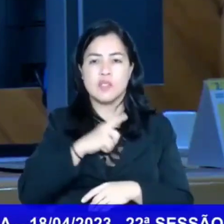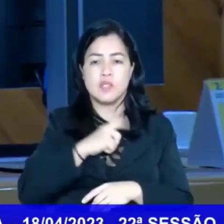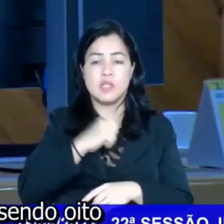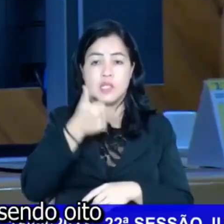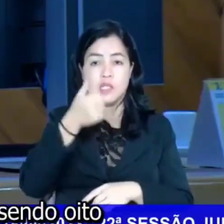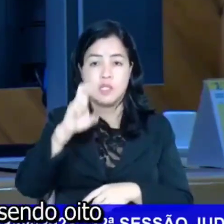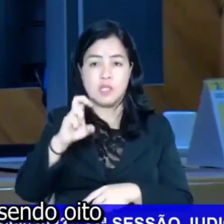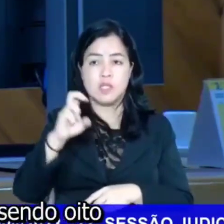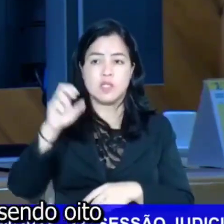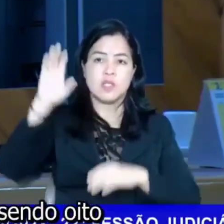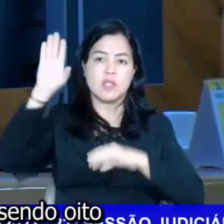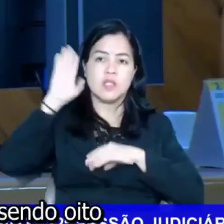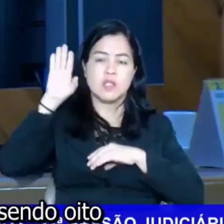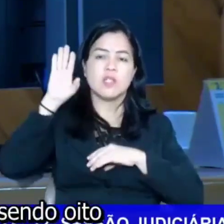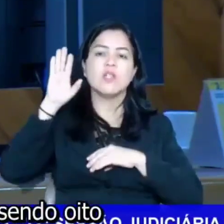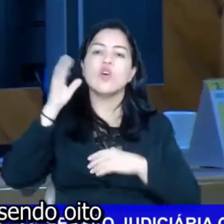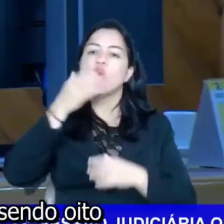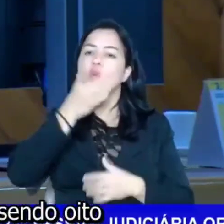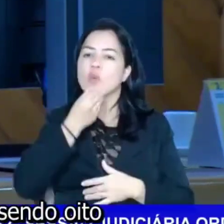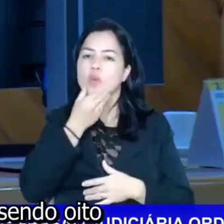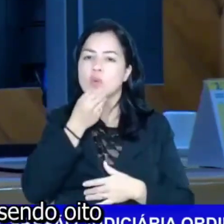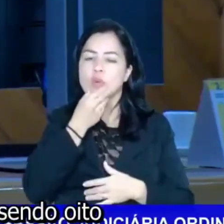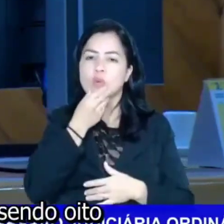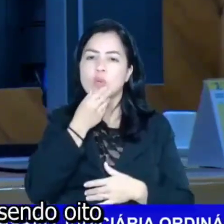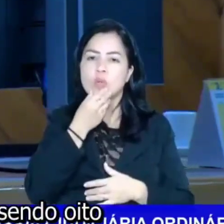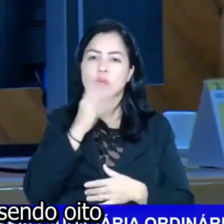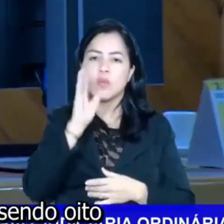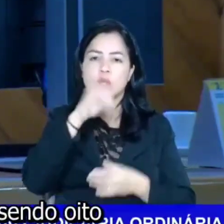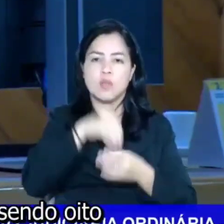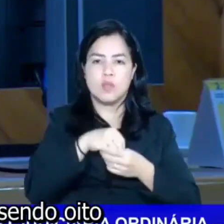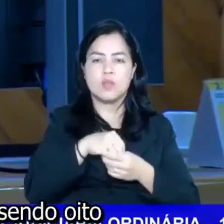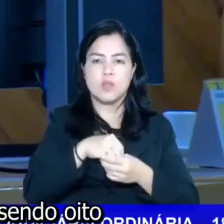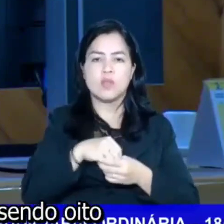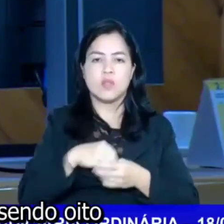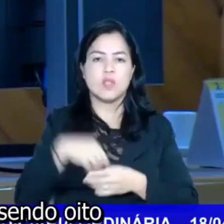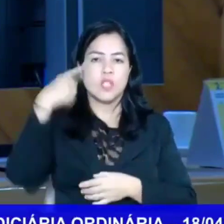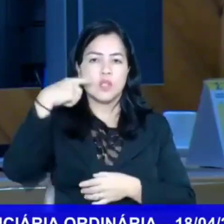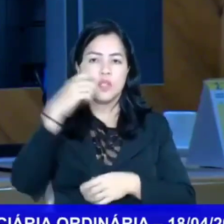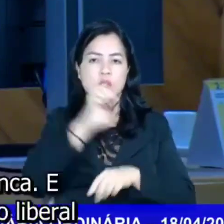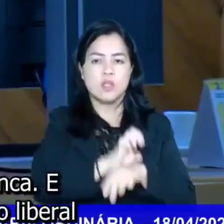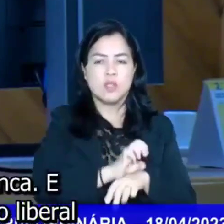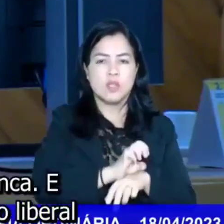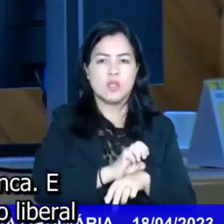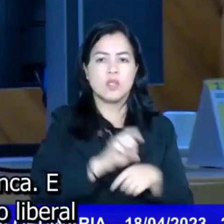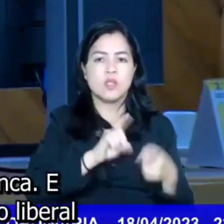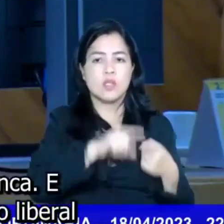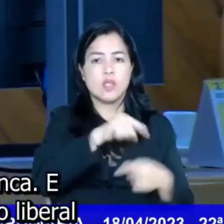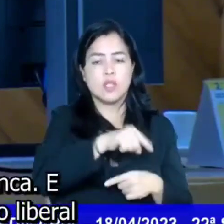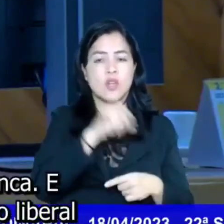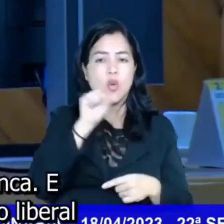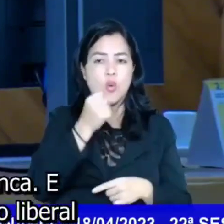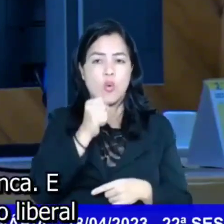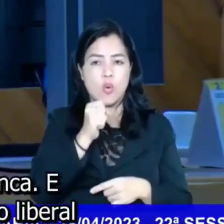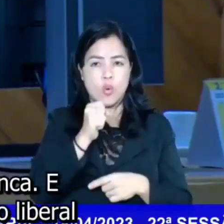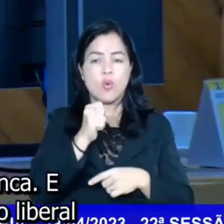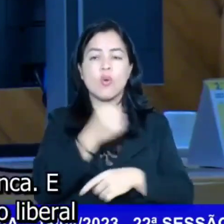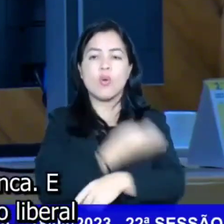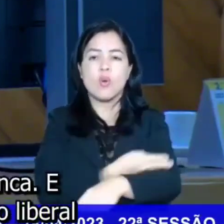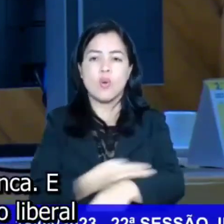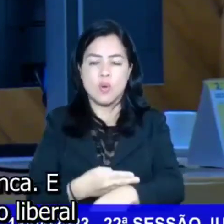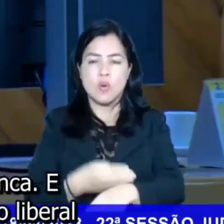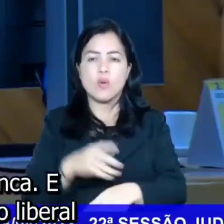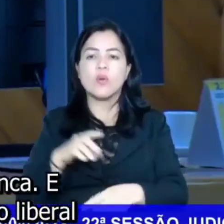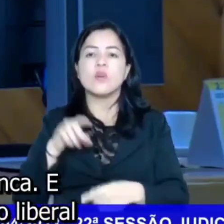candidatos gênero masculino ao cargo de deputado estadual, sendo 8 raça parda, 1 raça